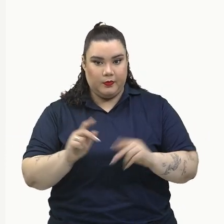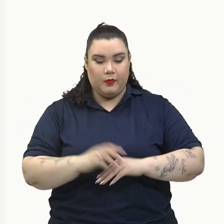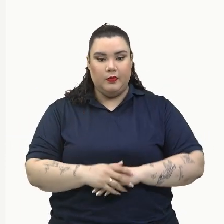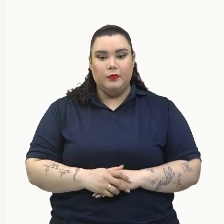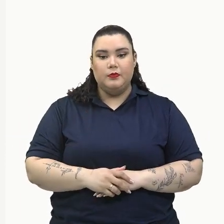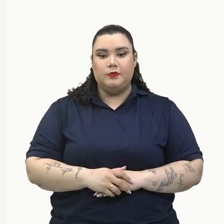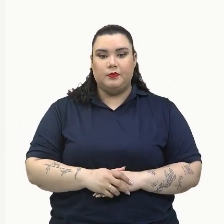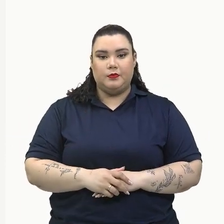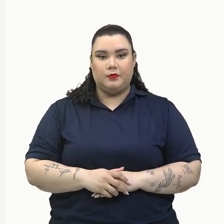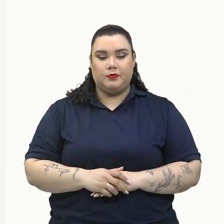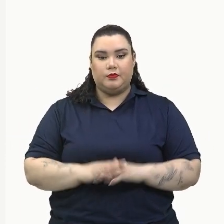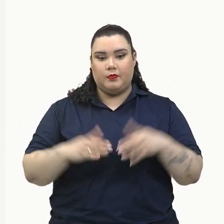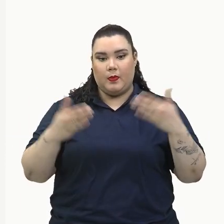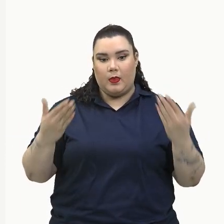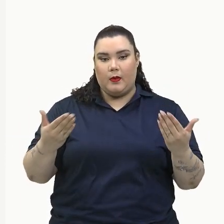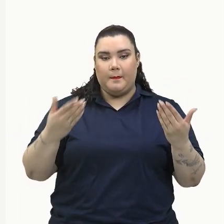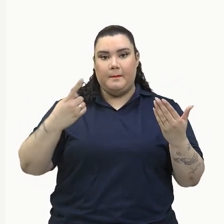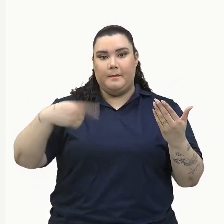bem.